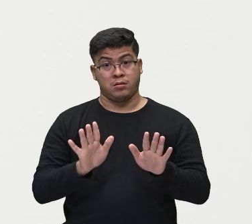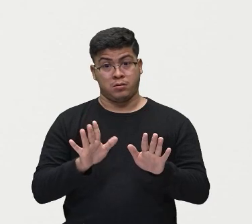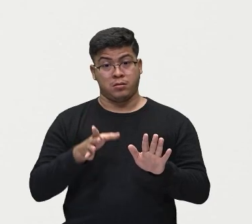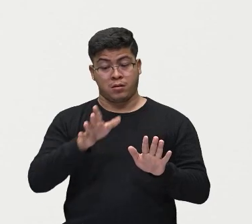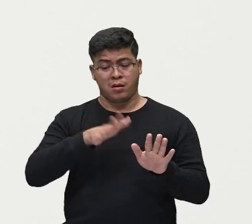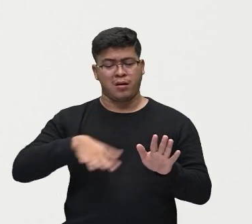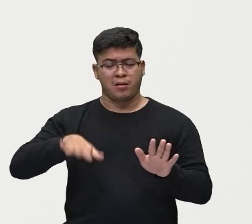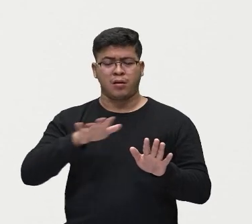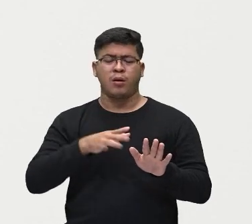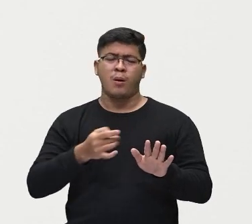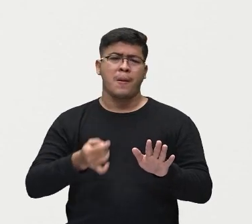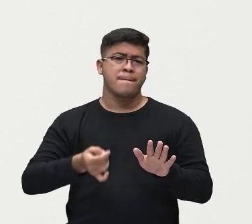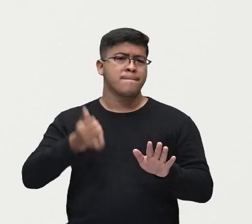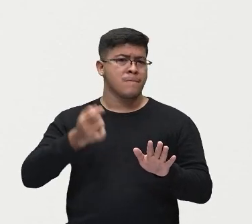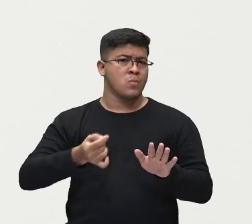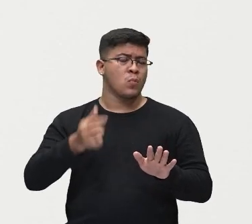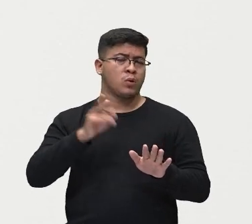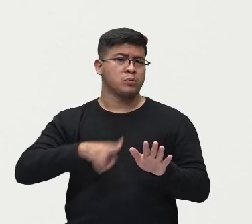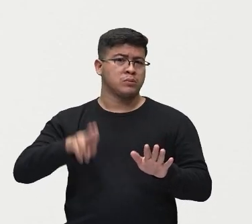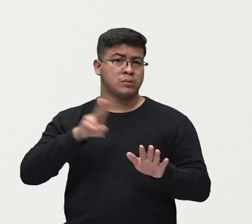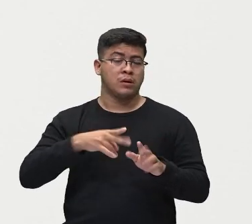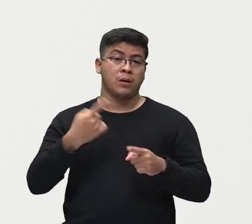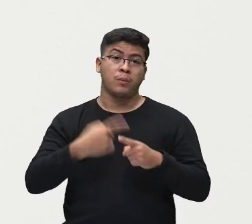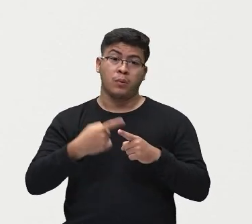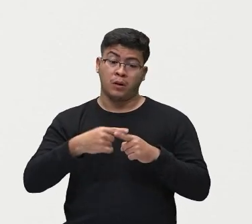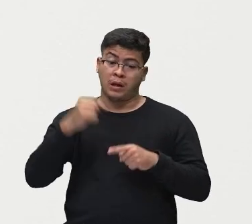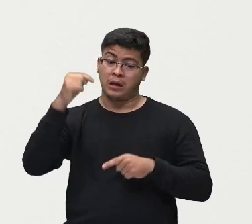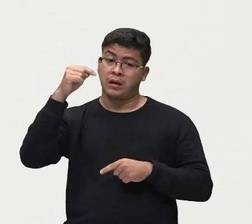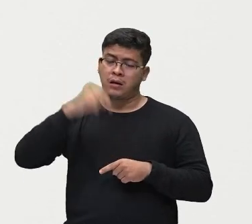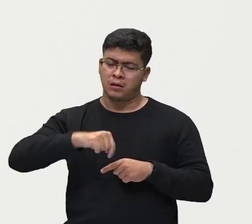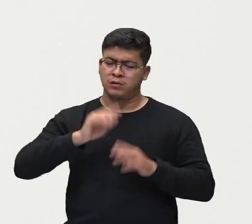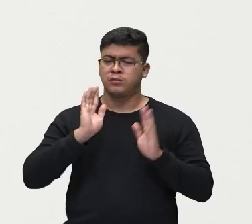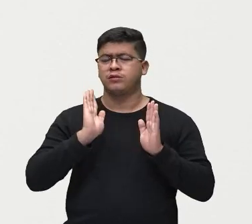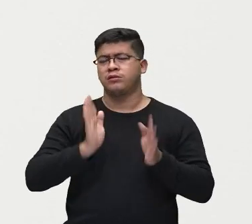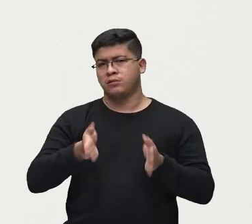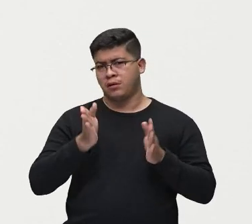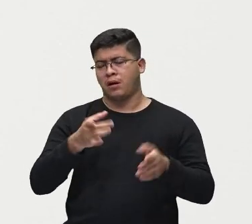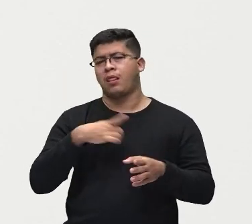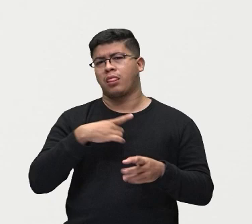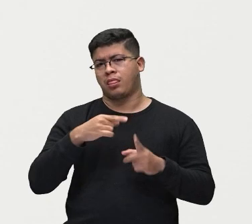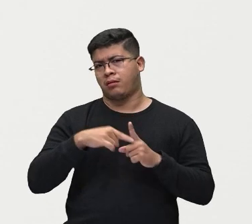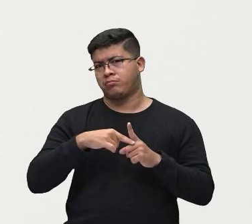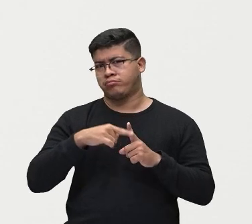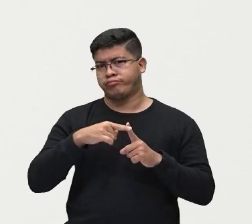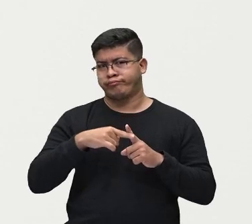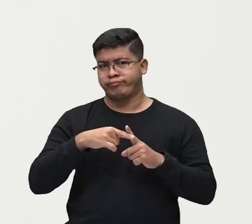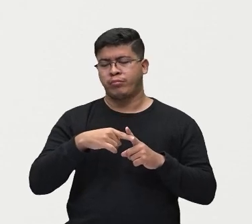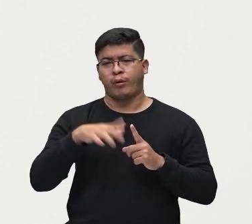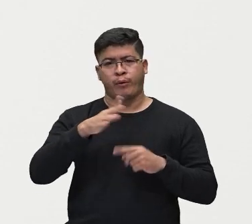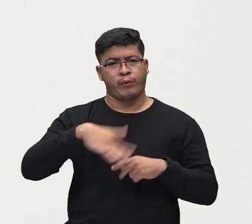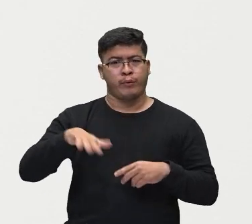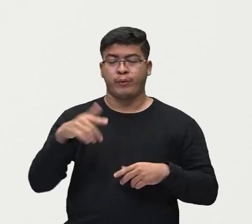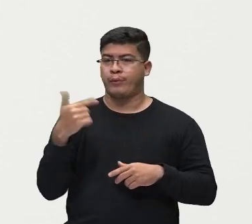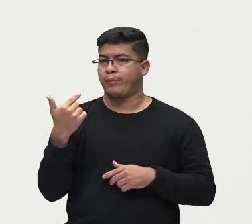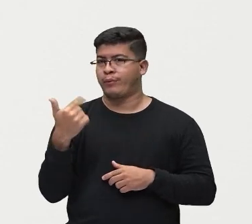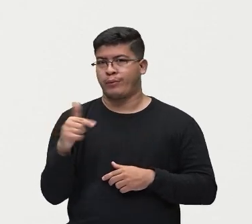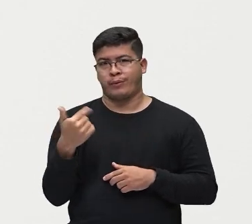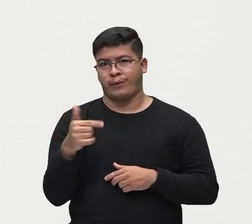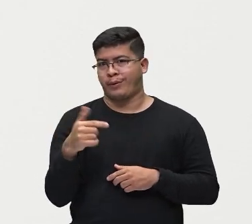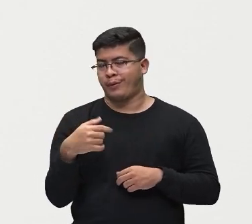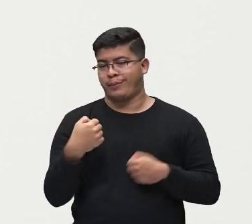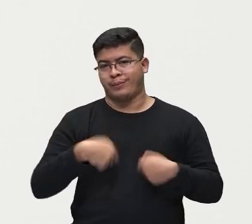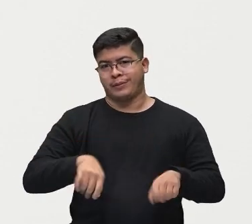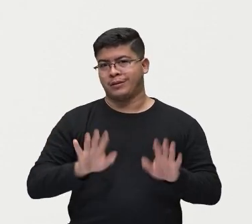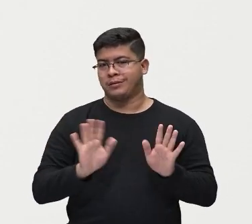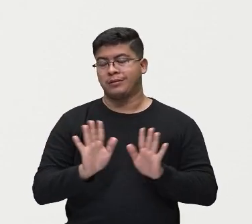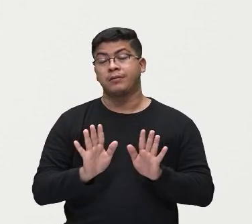região, ele é pouco usual, porque aqui nós já temos uma temperatura que não necessita do chuveiro elétrico, aqui na região